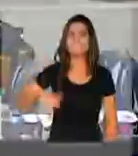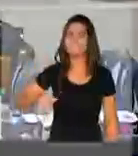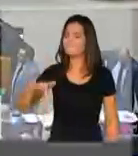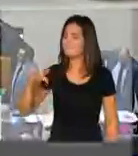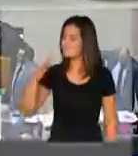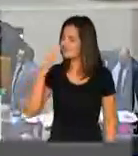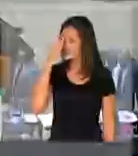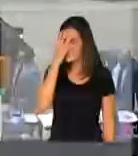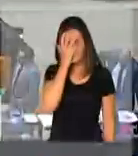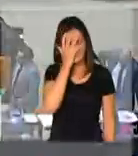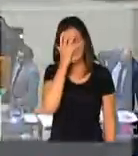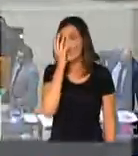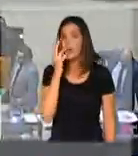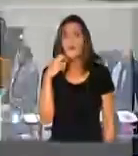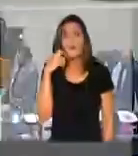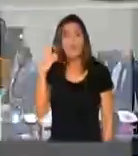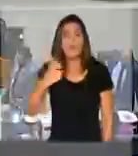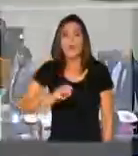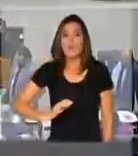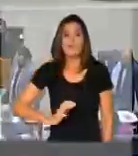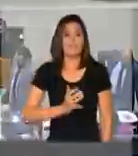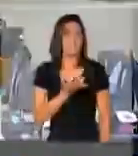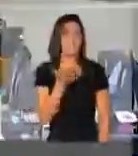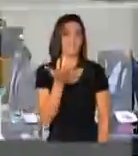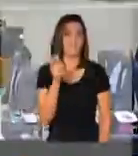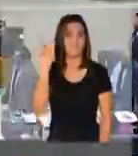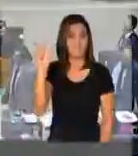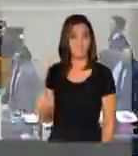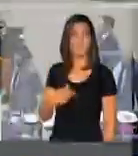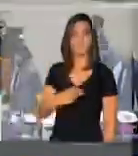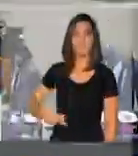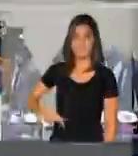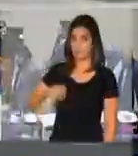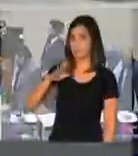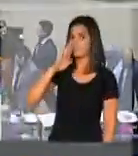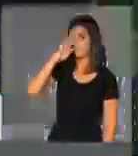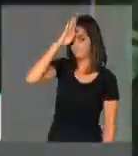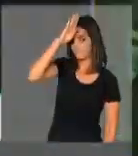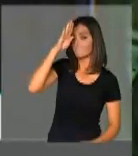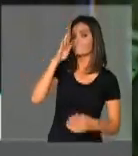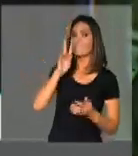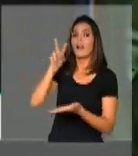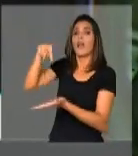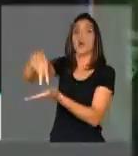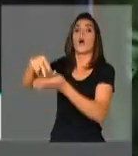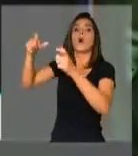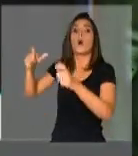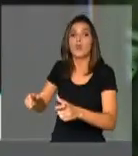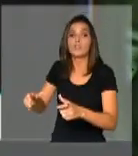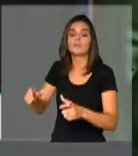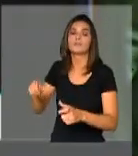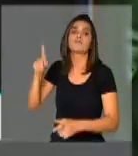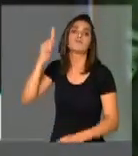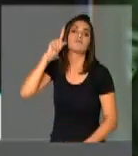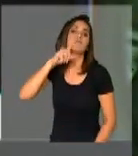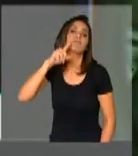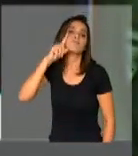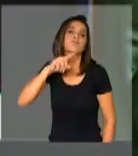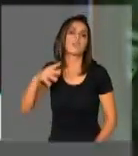lamentável visita do presidente da República aos Estados Unidos da América.